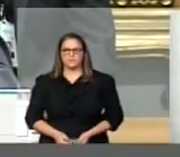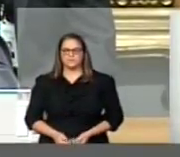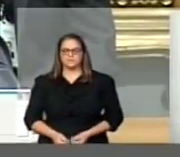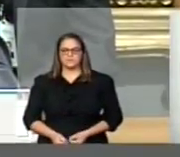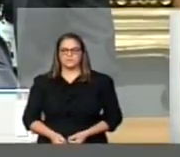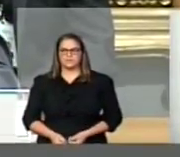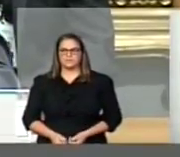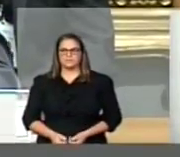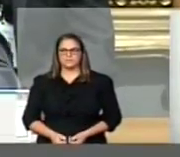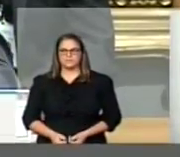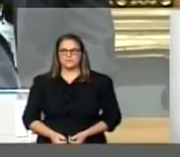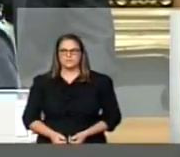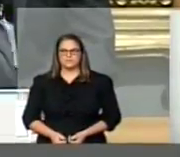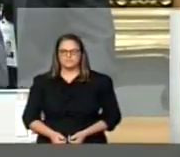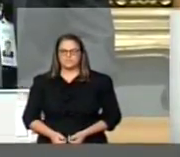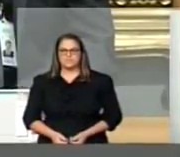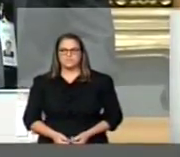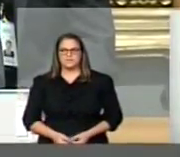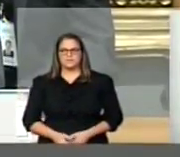Por favor.